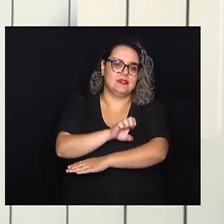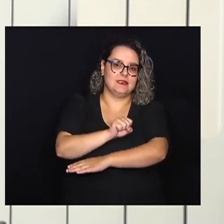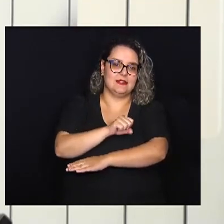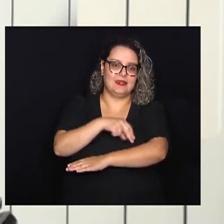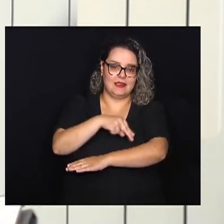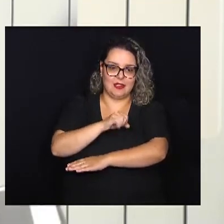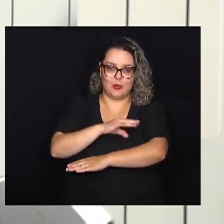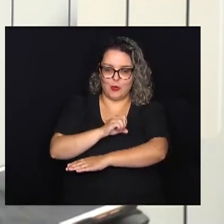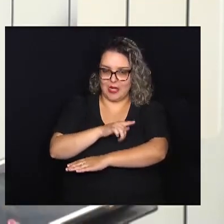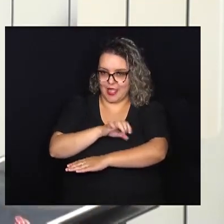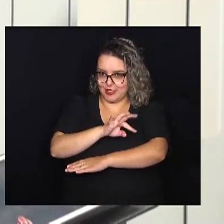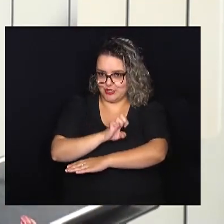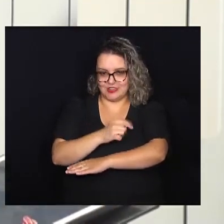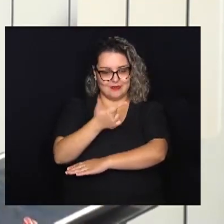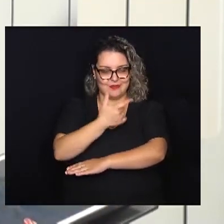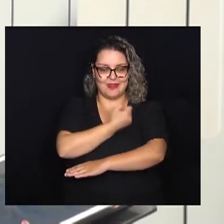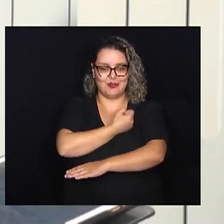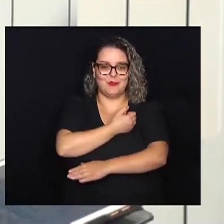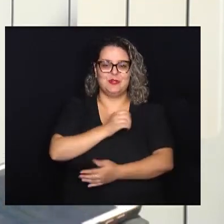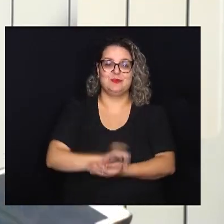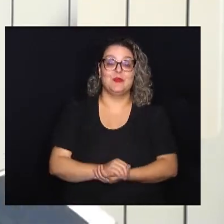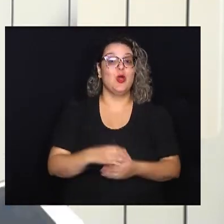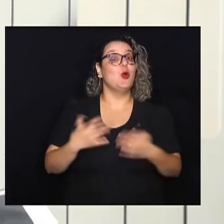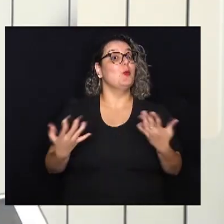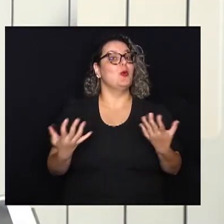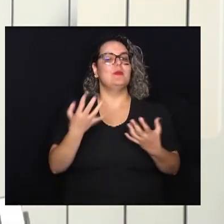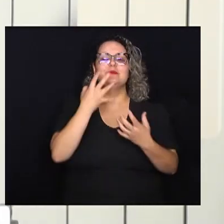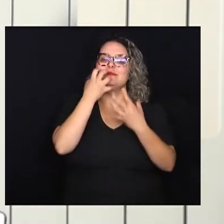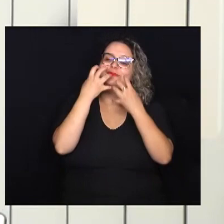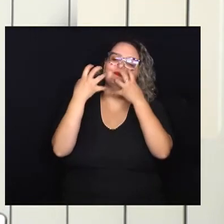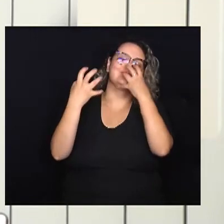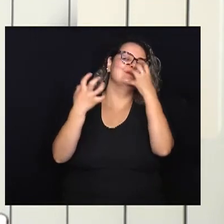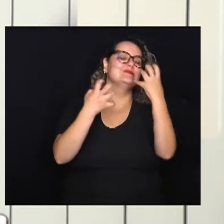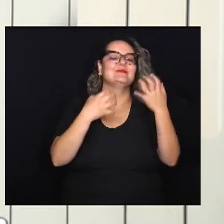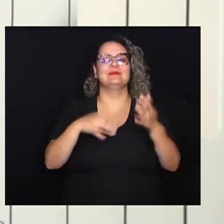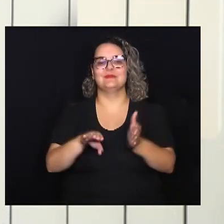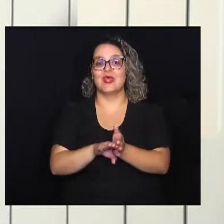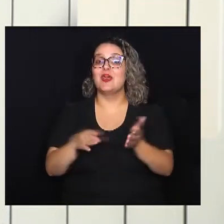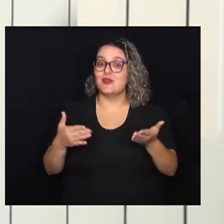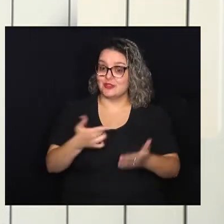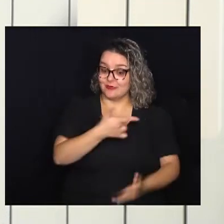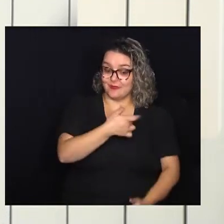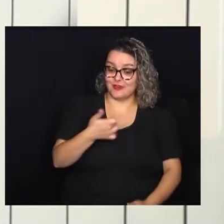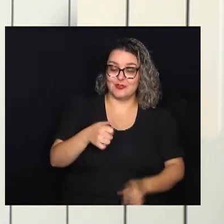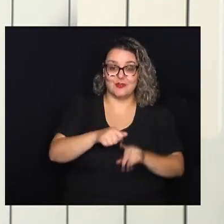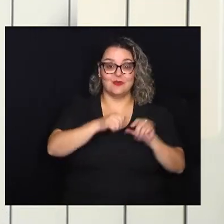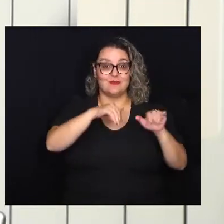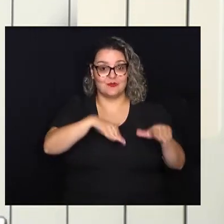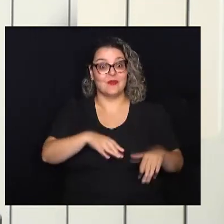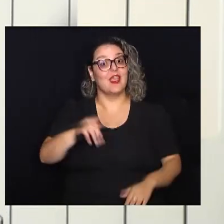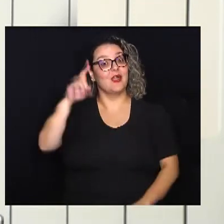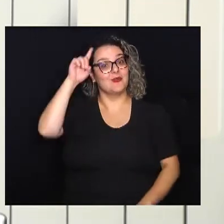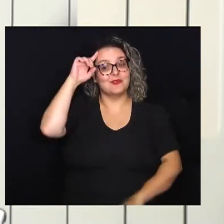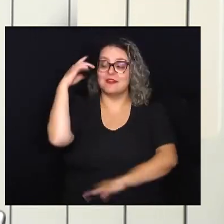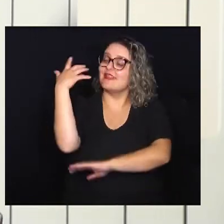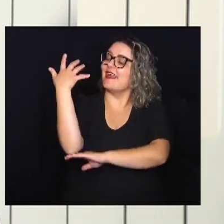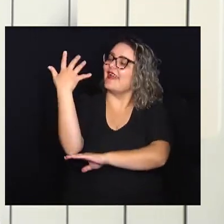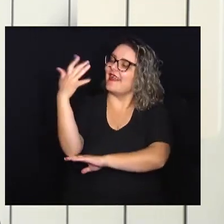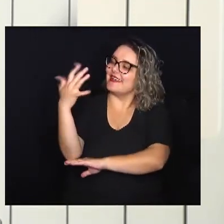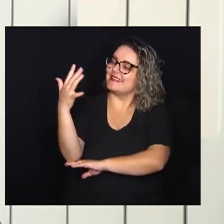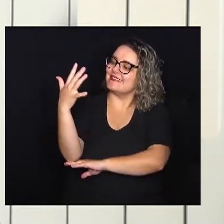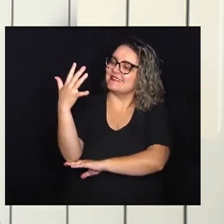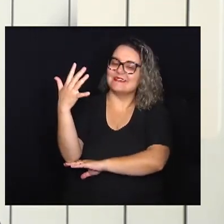número bom e a primavera está chegando e hoje 21 de setembro é o dia da árvore que traz